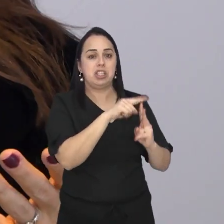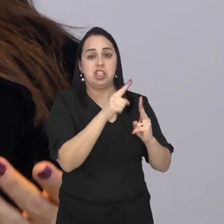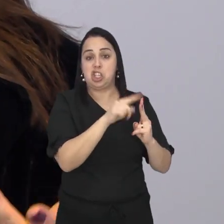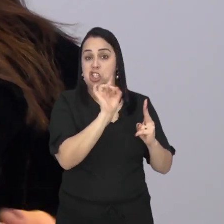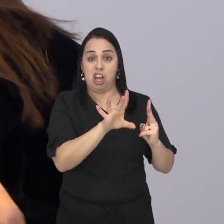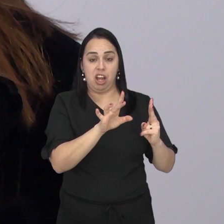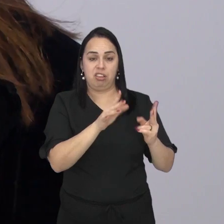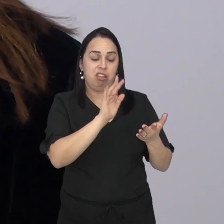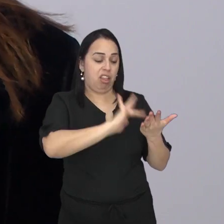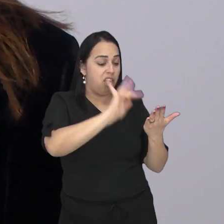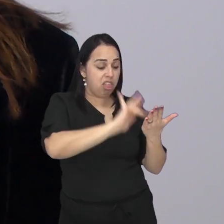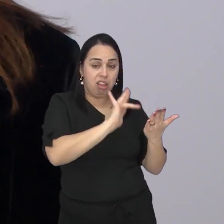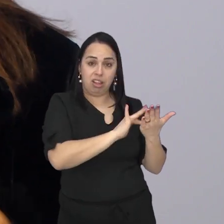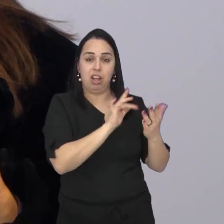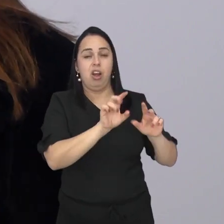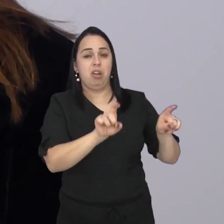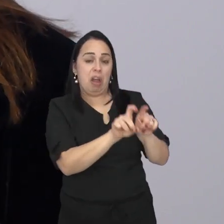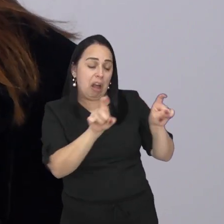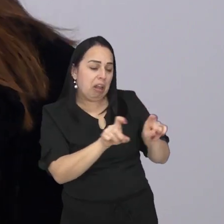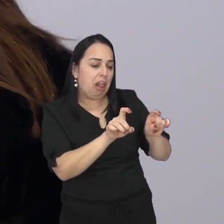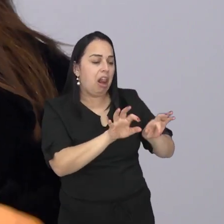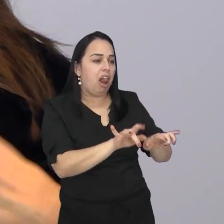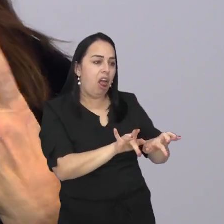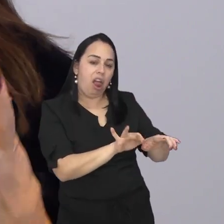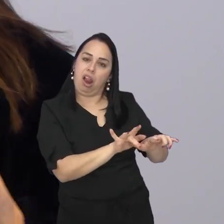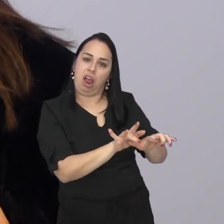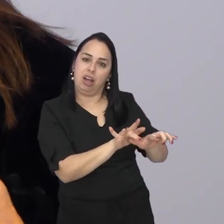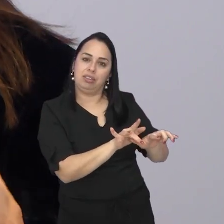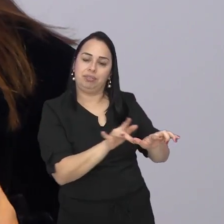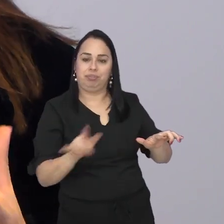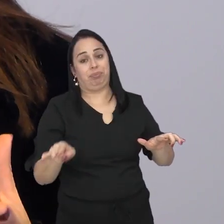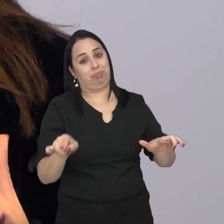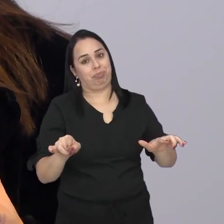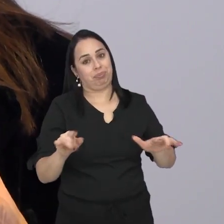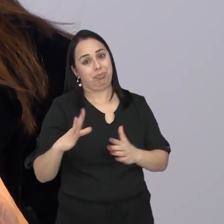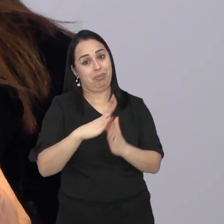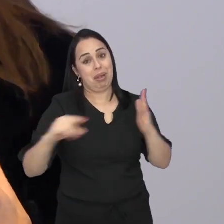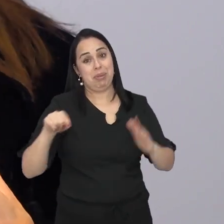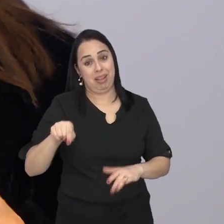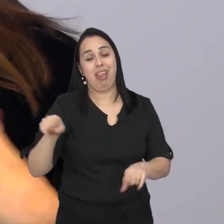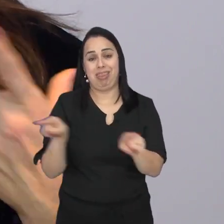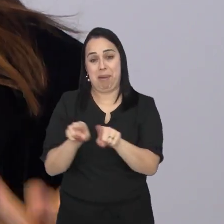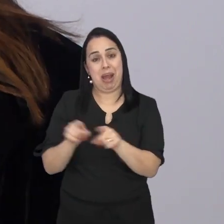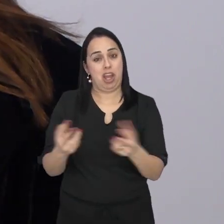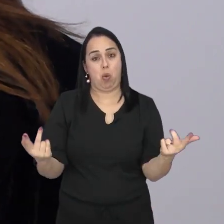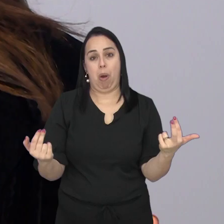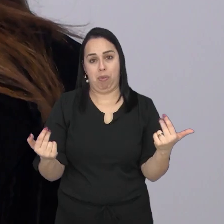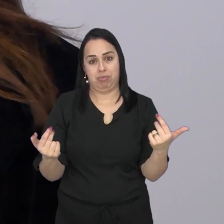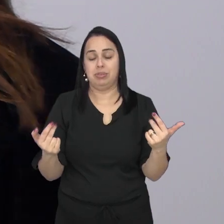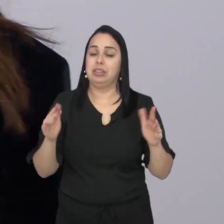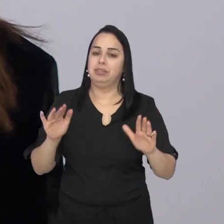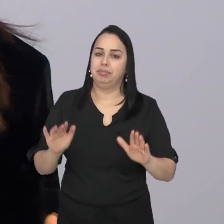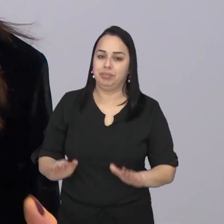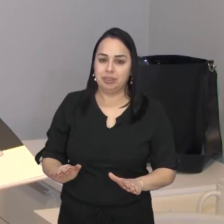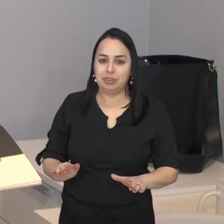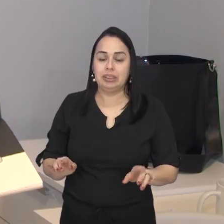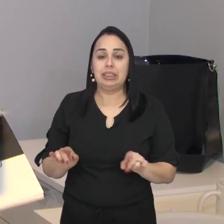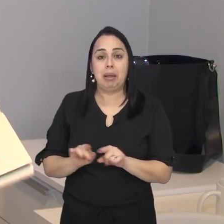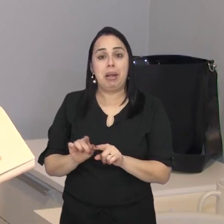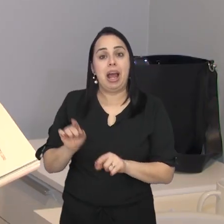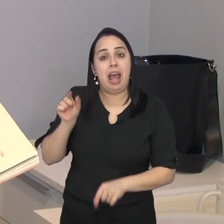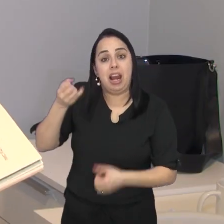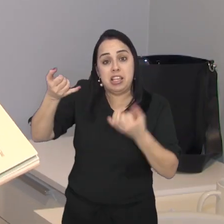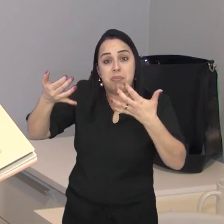os pais só ficam no celular, só ficam no computador, só ficam nas telas, provavelmente as crianças também vão ficar.